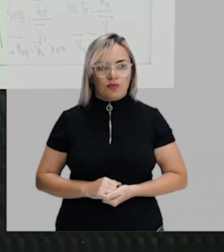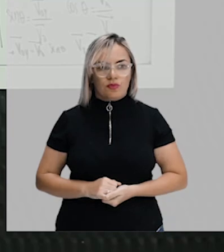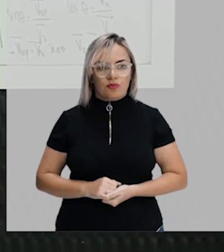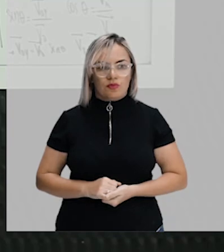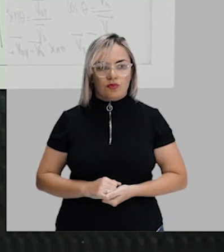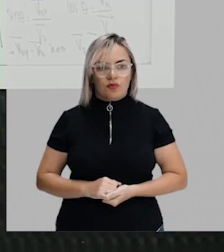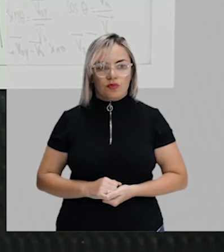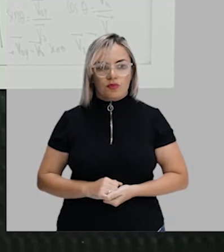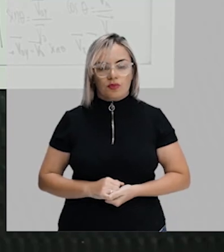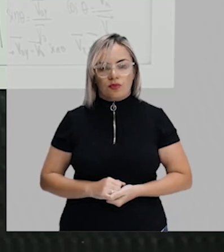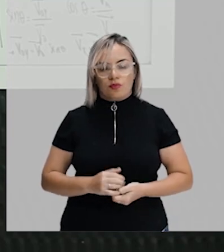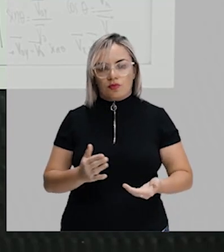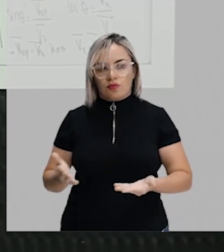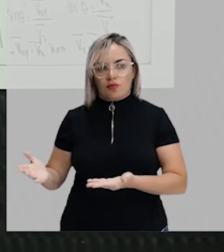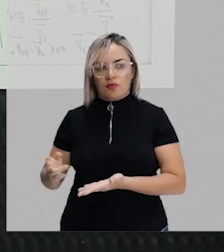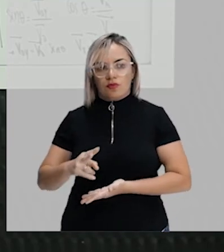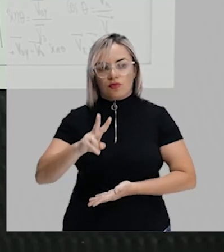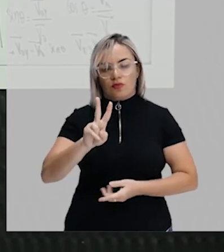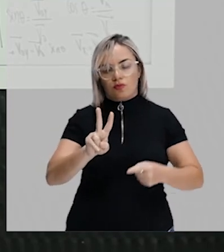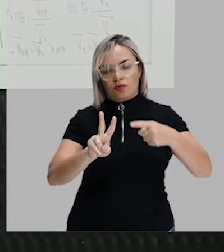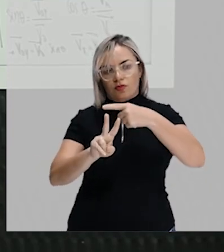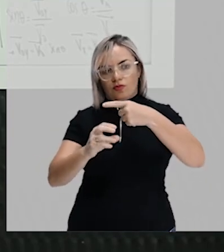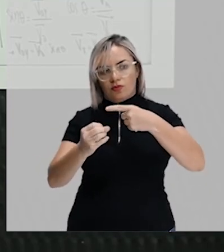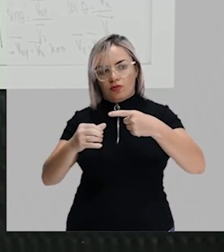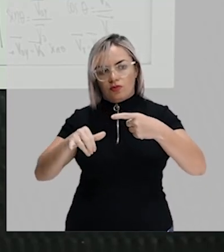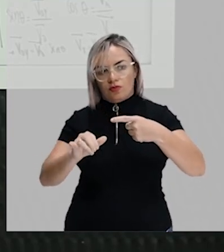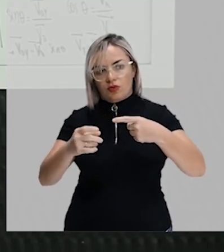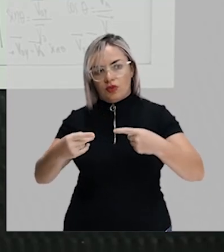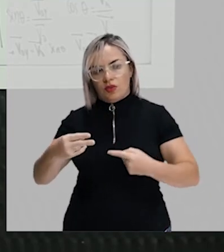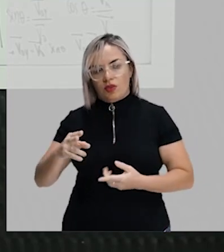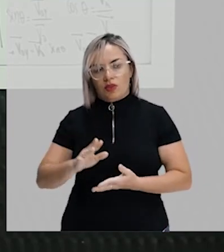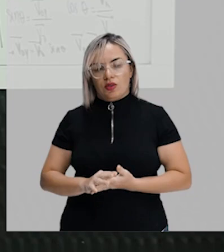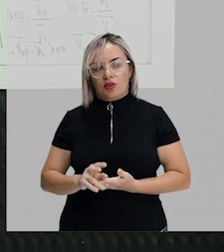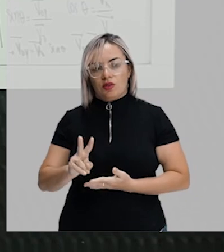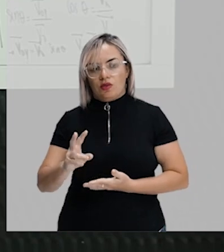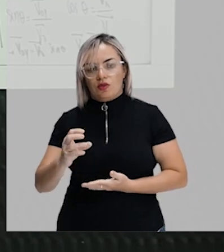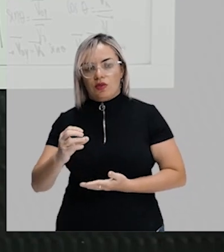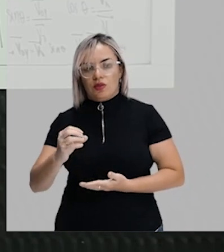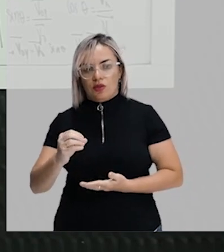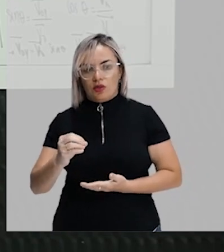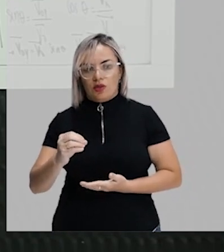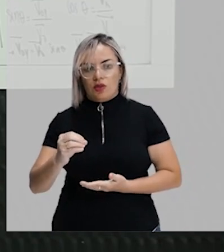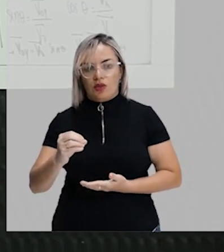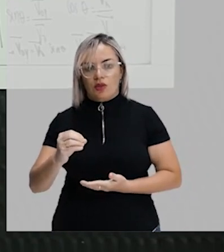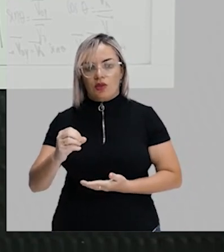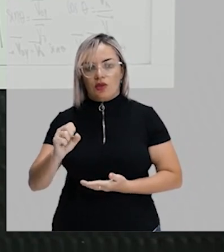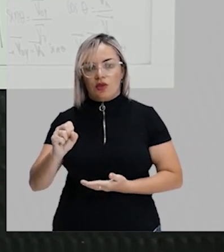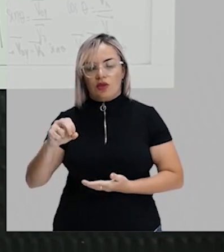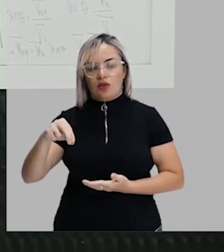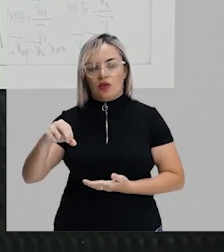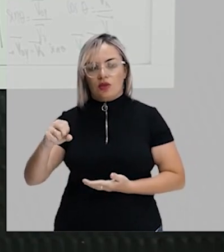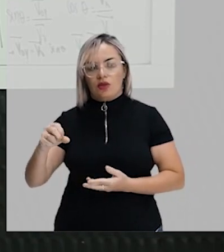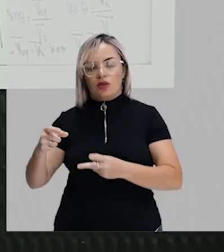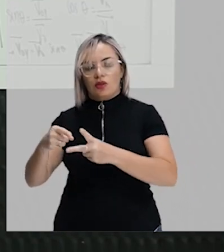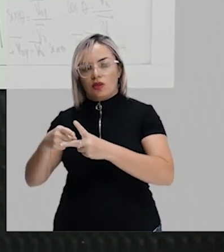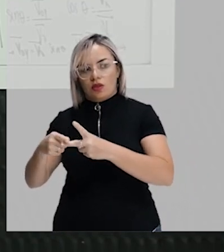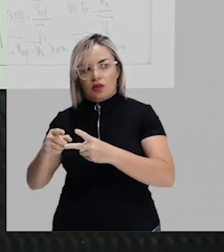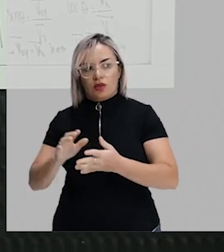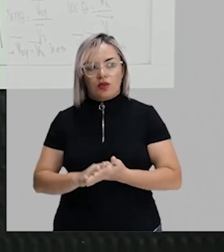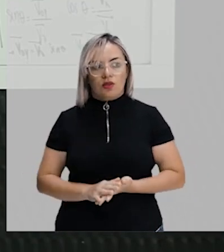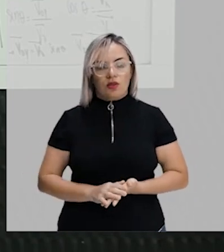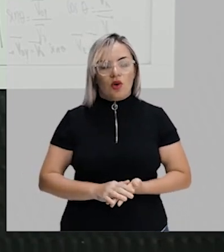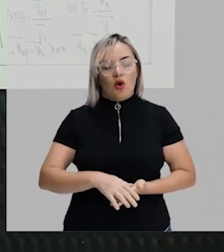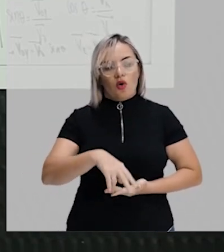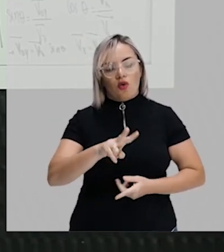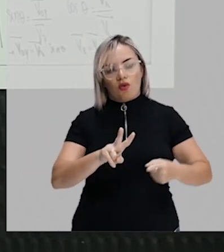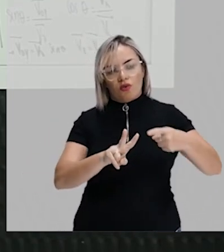do VOY aqui, ó, VOY, VO seno, Vx, VO cosseno, tá